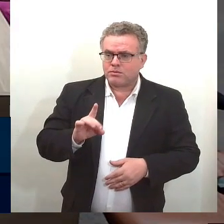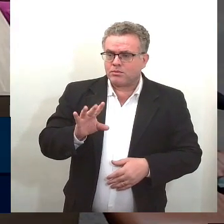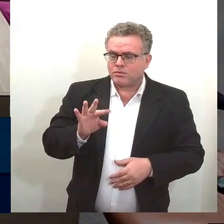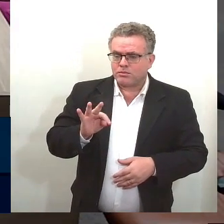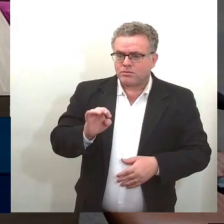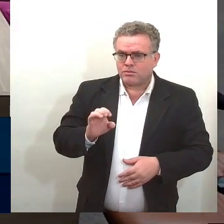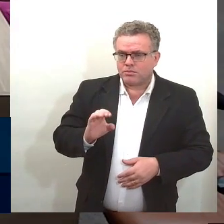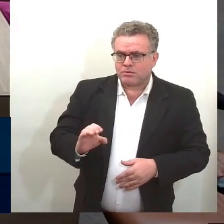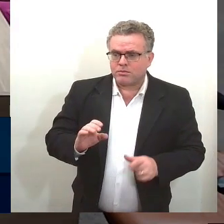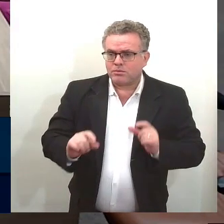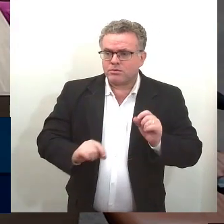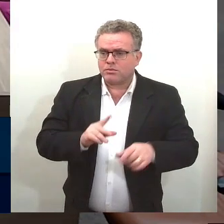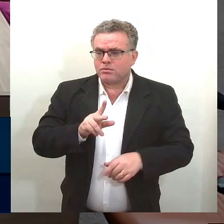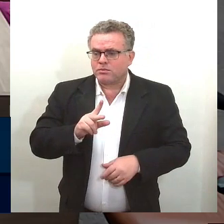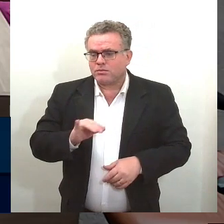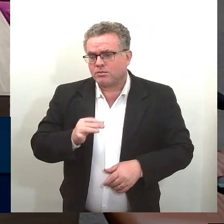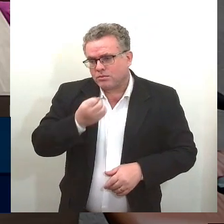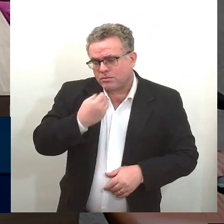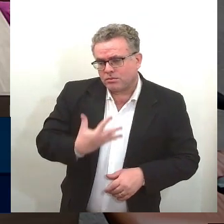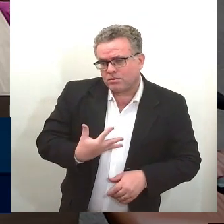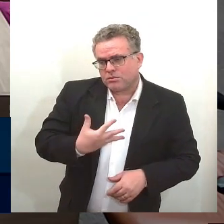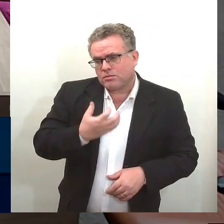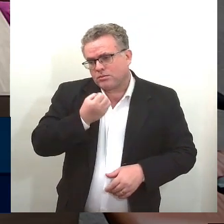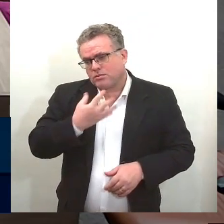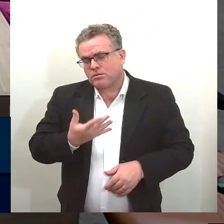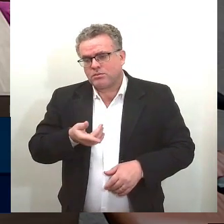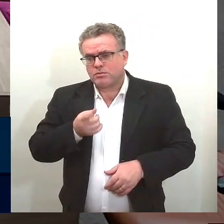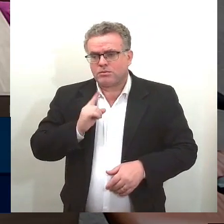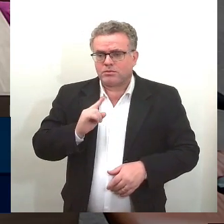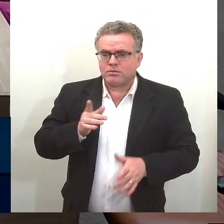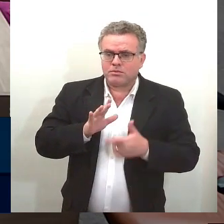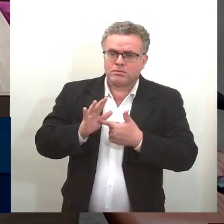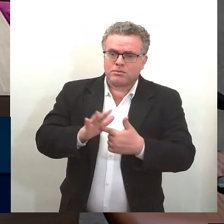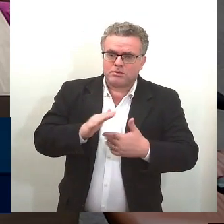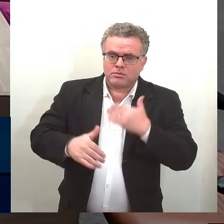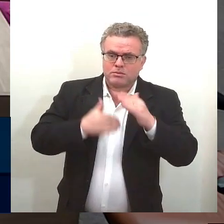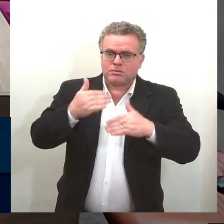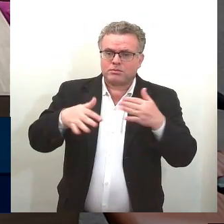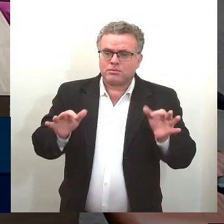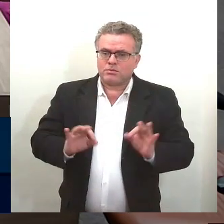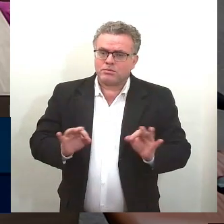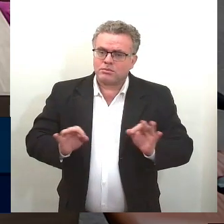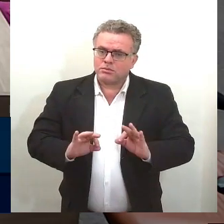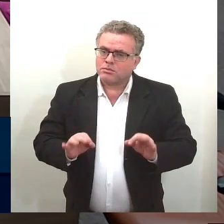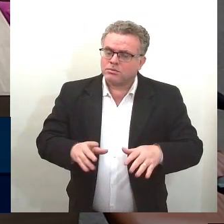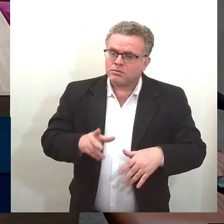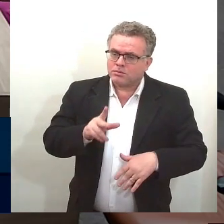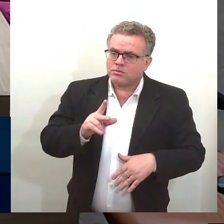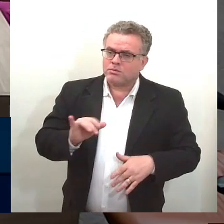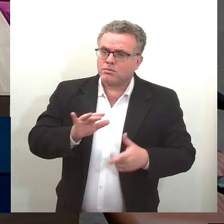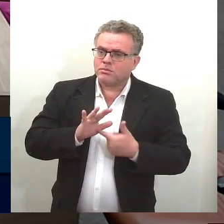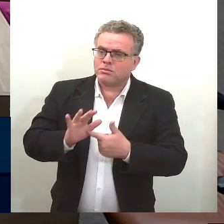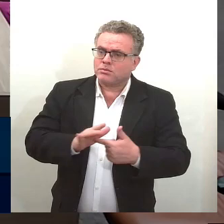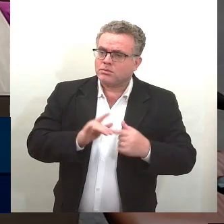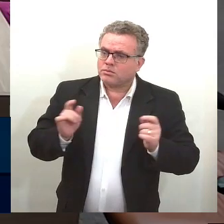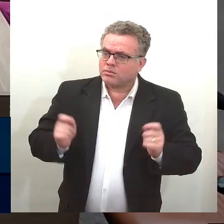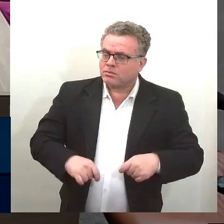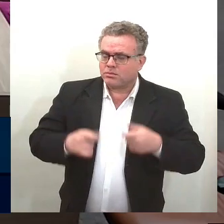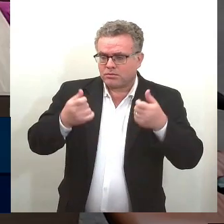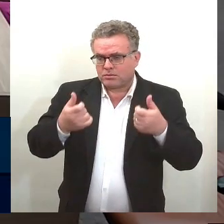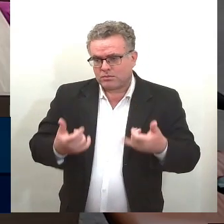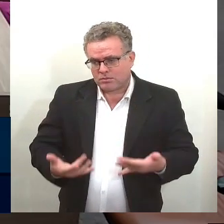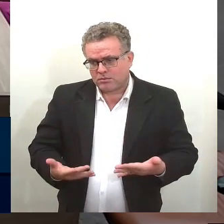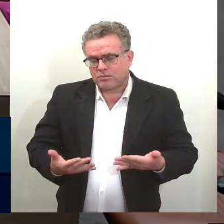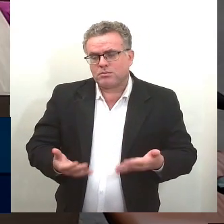trazer o crescimento para o estado. Aí a gente também teria que trazer a CDTEC aqui para conversar um pouquinho mais sobre isso. Mas está claro, está transparente na LDO, no